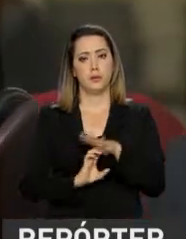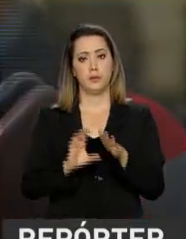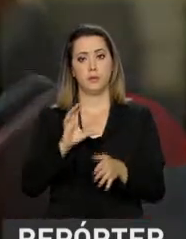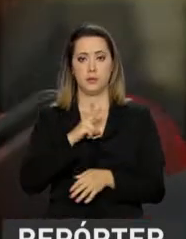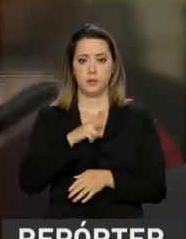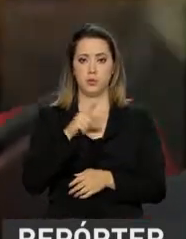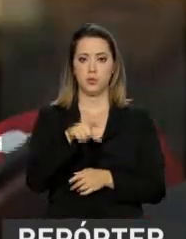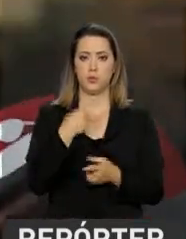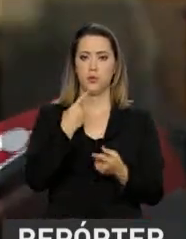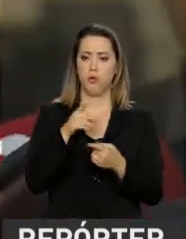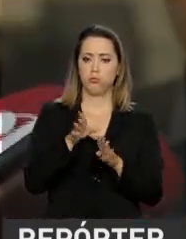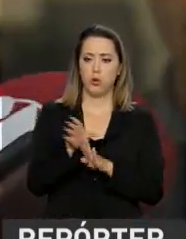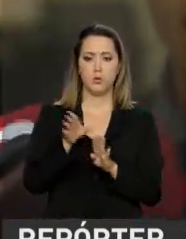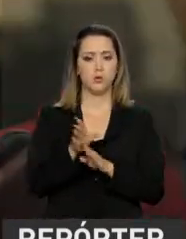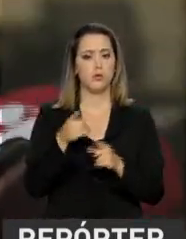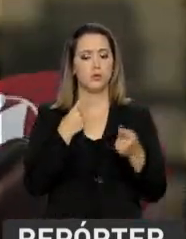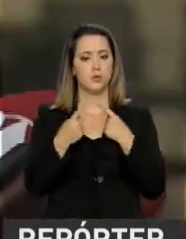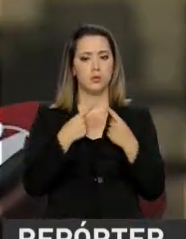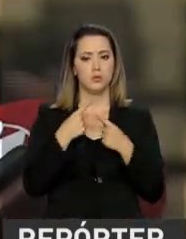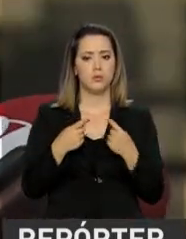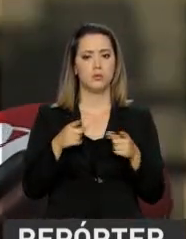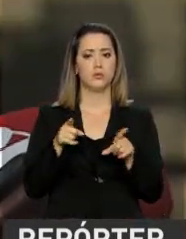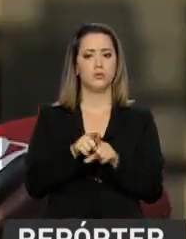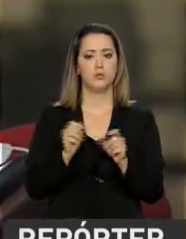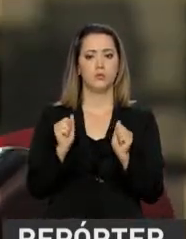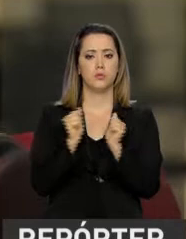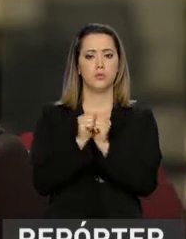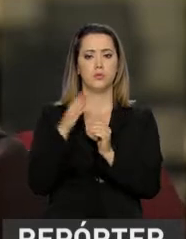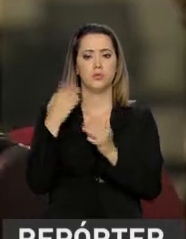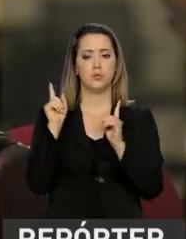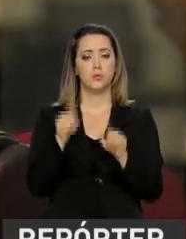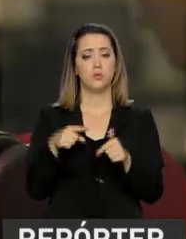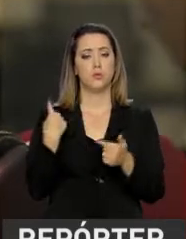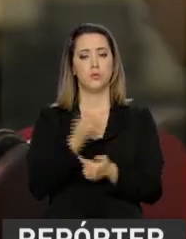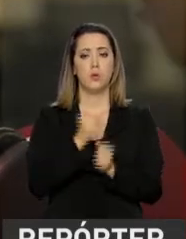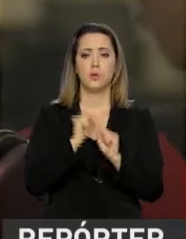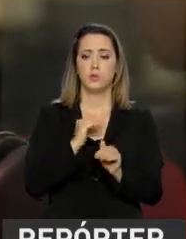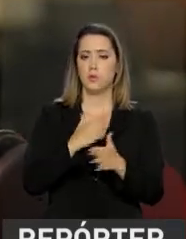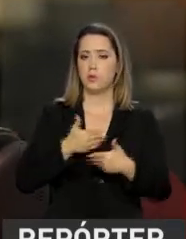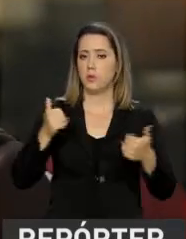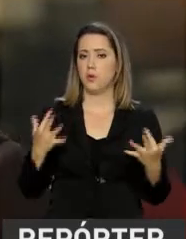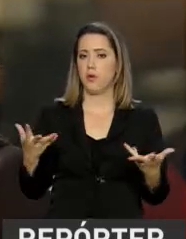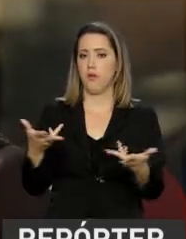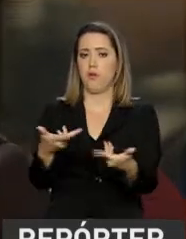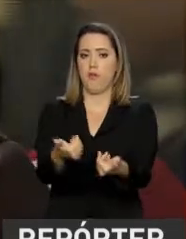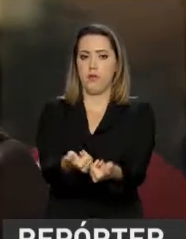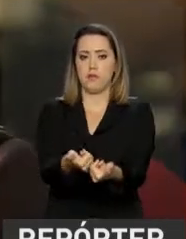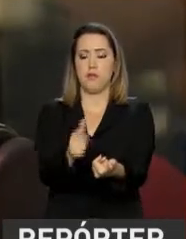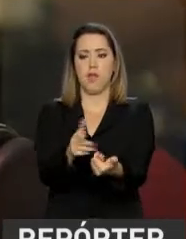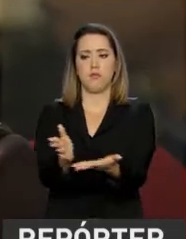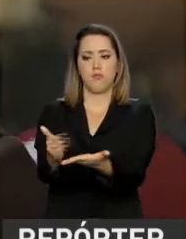em uma discussão aberta transparência conjunto e como podemos aumentar em 7 da arrecadação